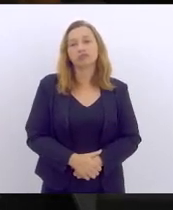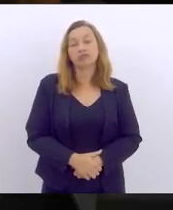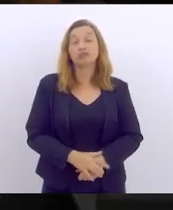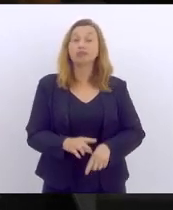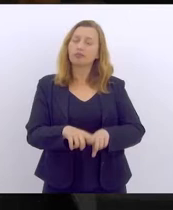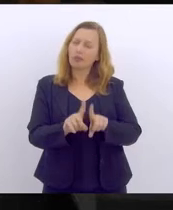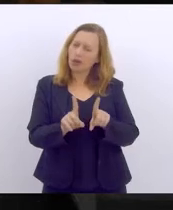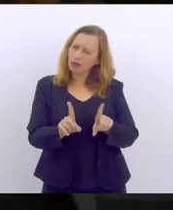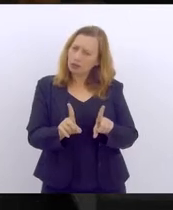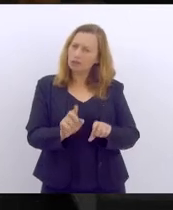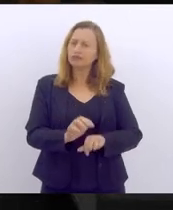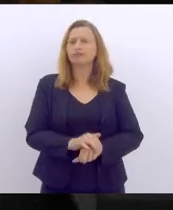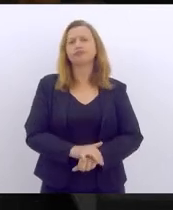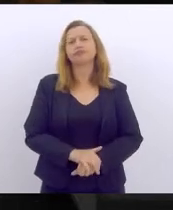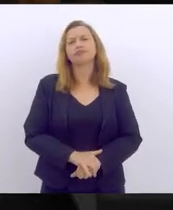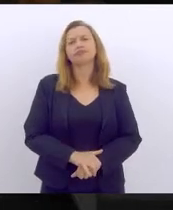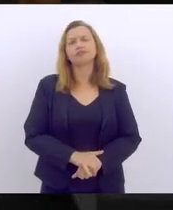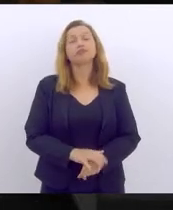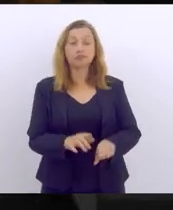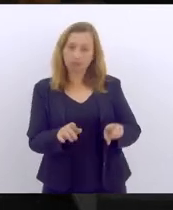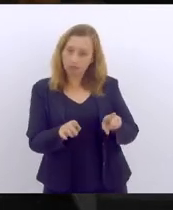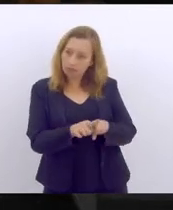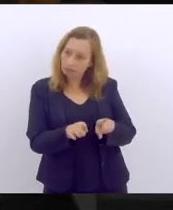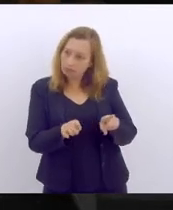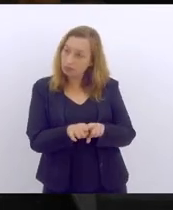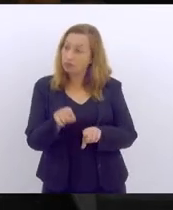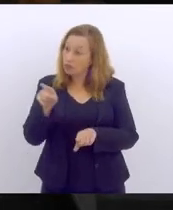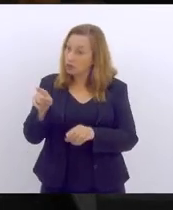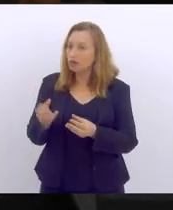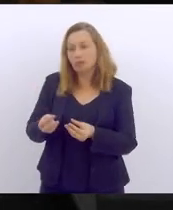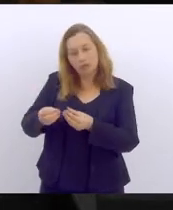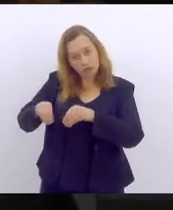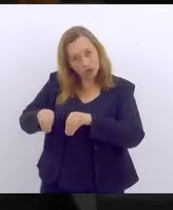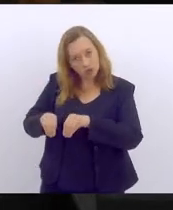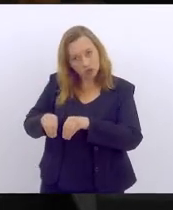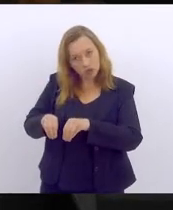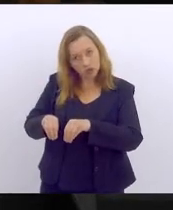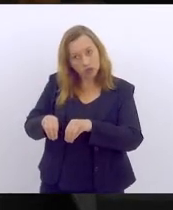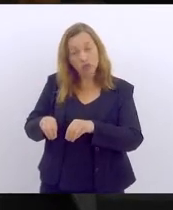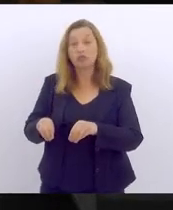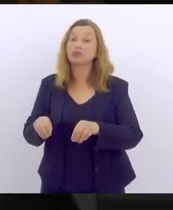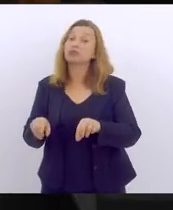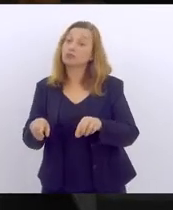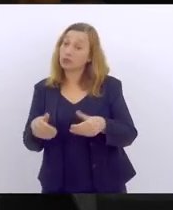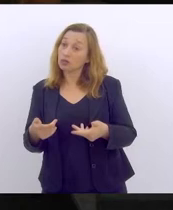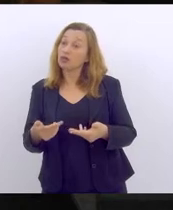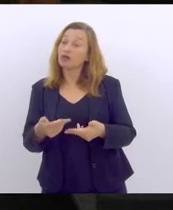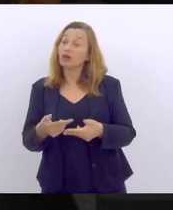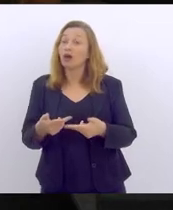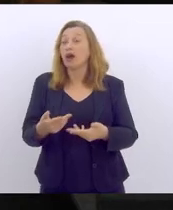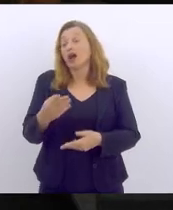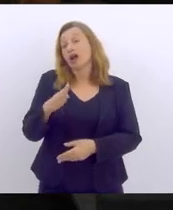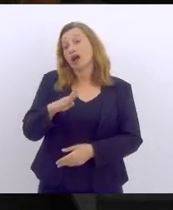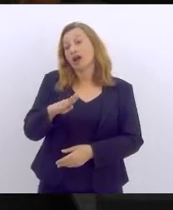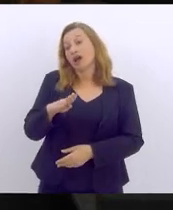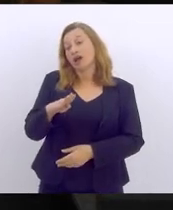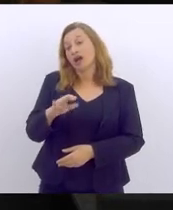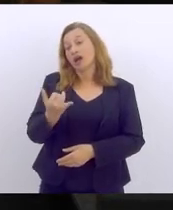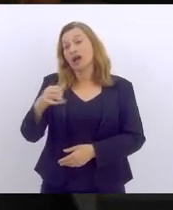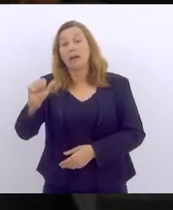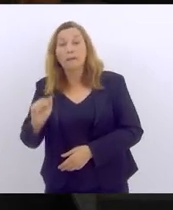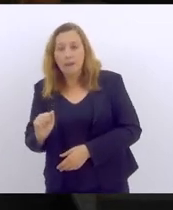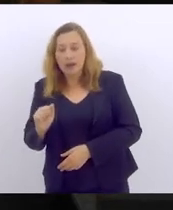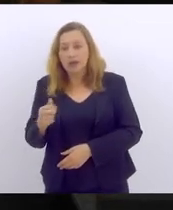mas com isso ele também prejudicou e prejudica muito a campanha majoritária